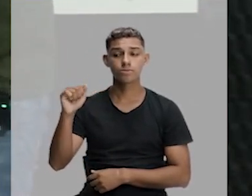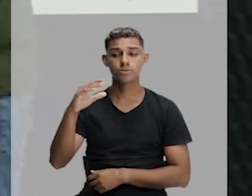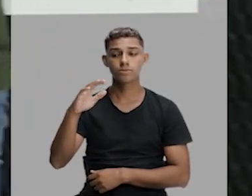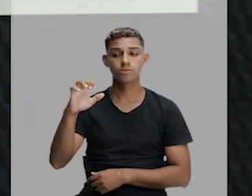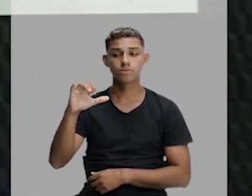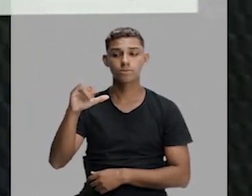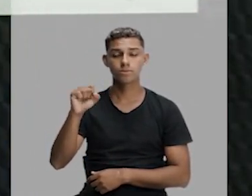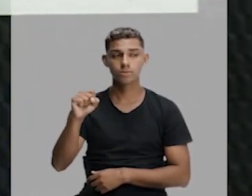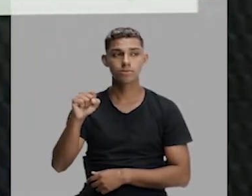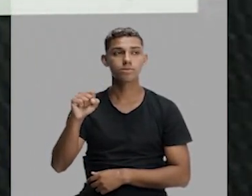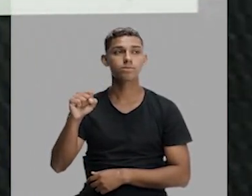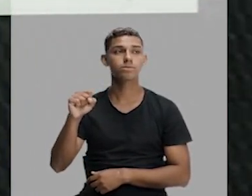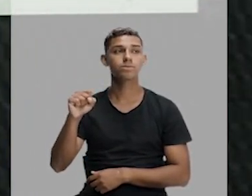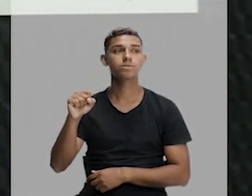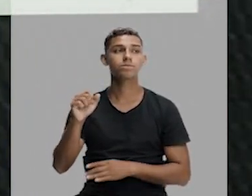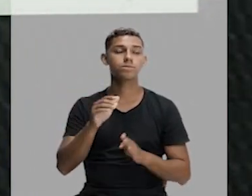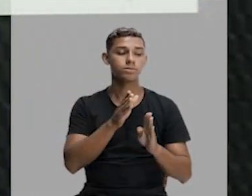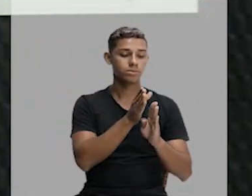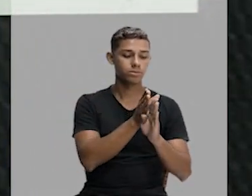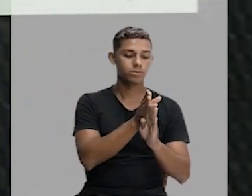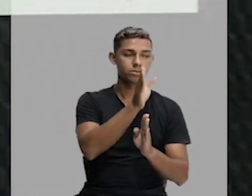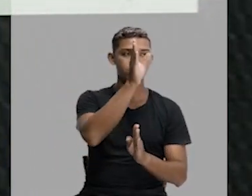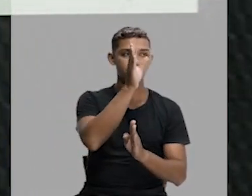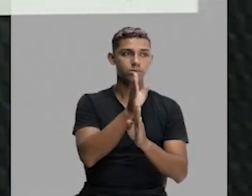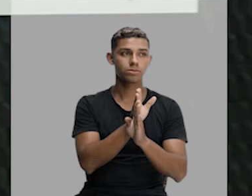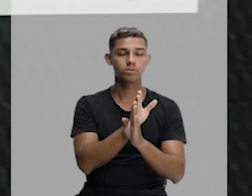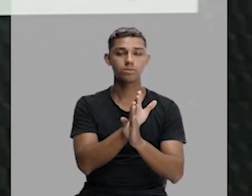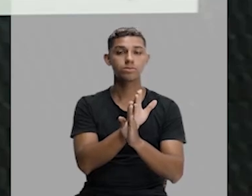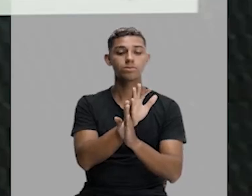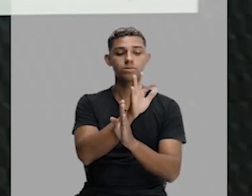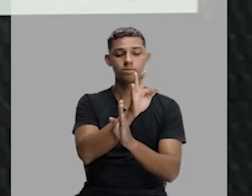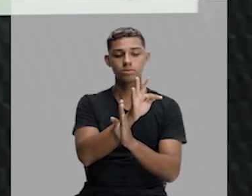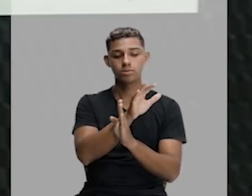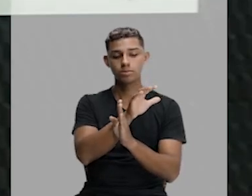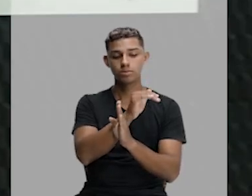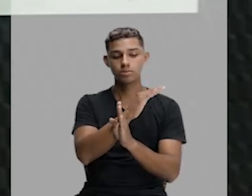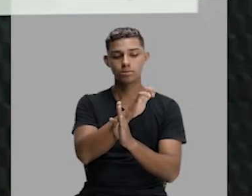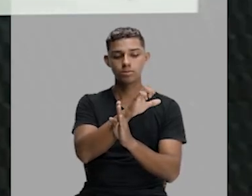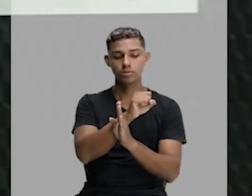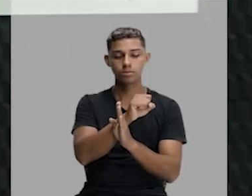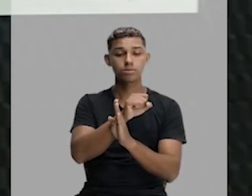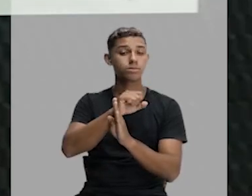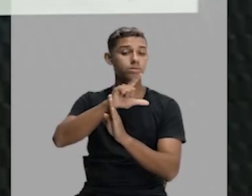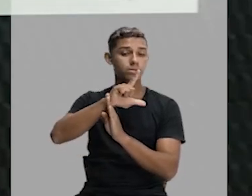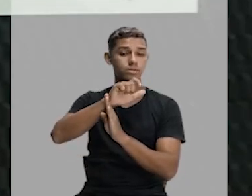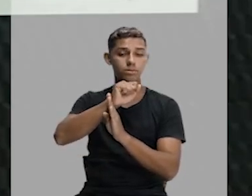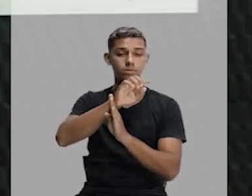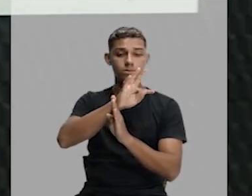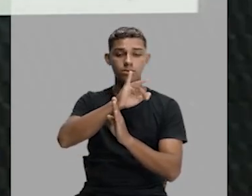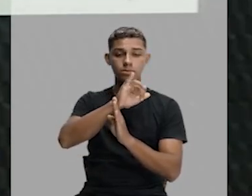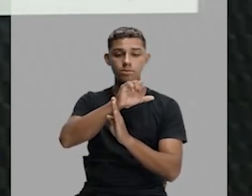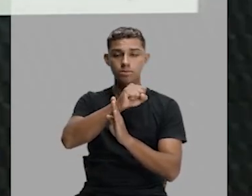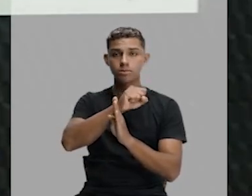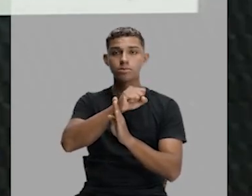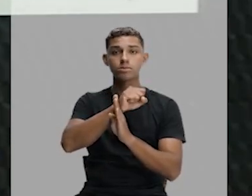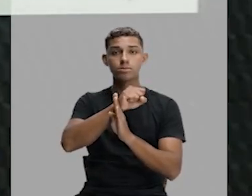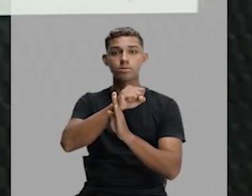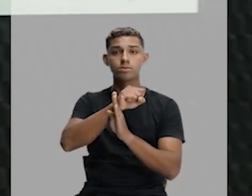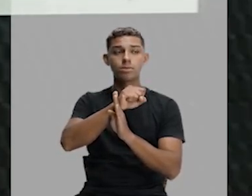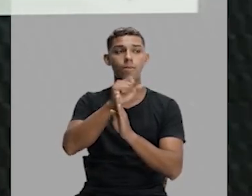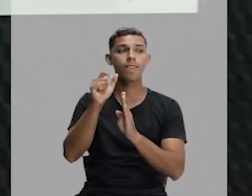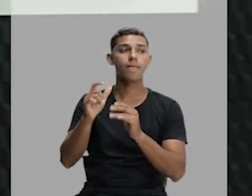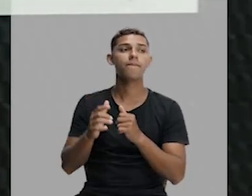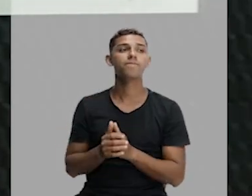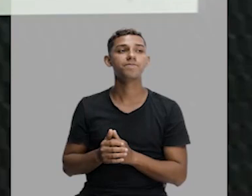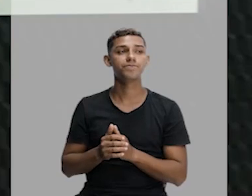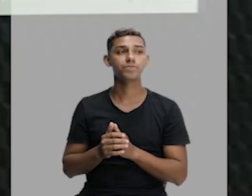laterais. Galera, os polígonos que vão formar as faces laterais de um prisma, eles, nesse caso aqui, são quadriláteros,